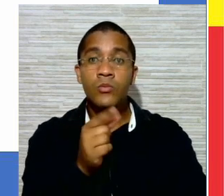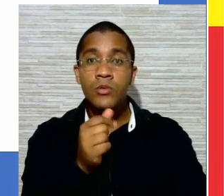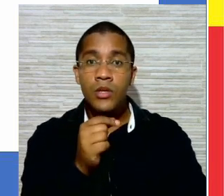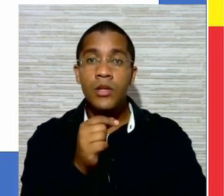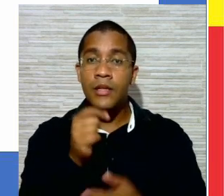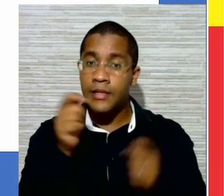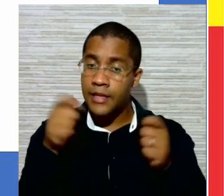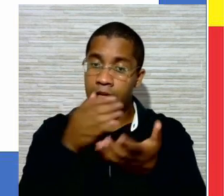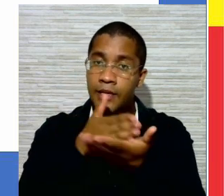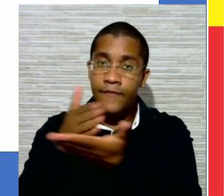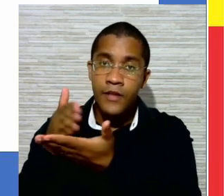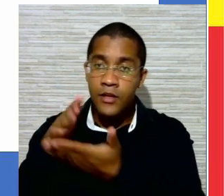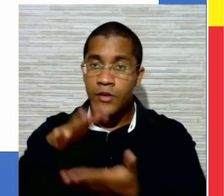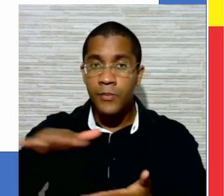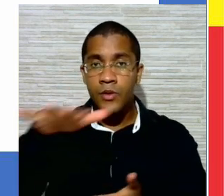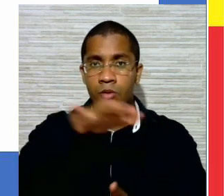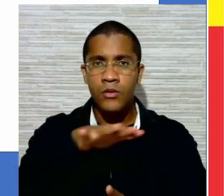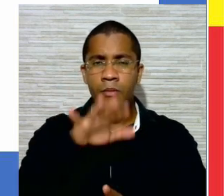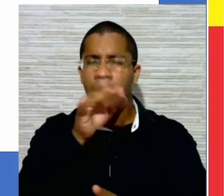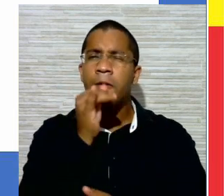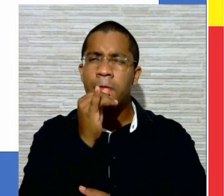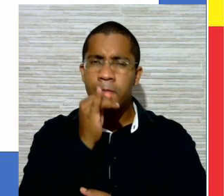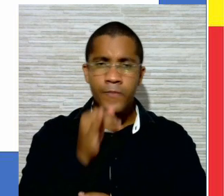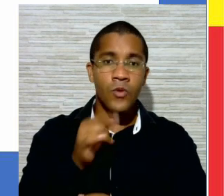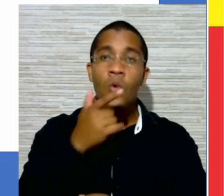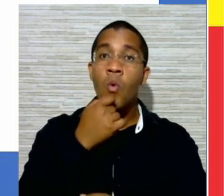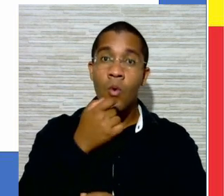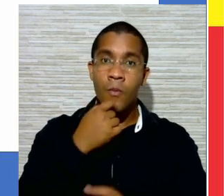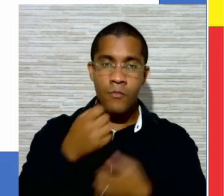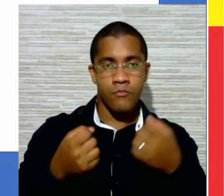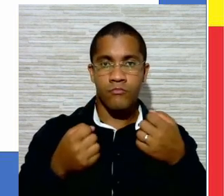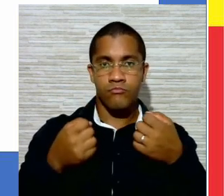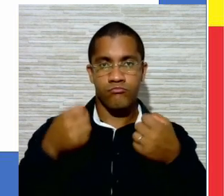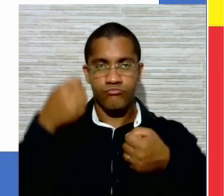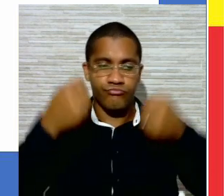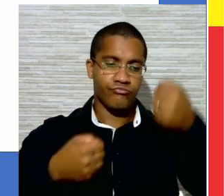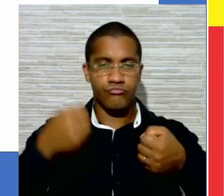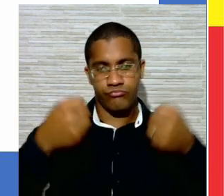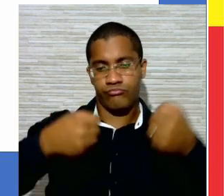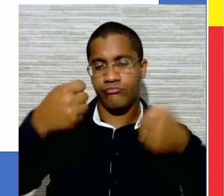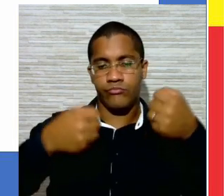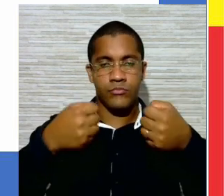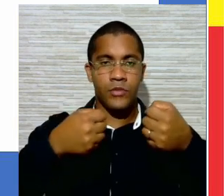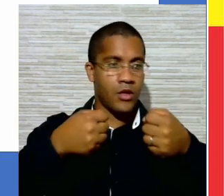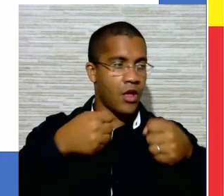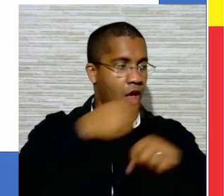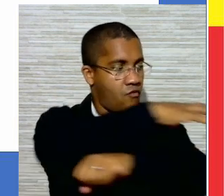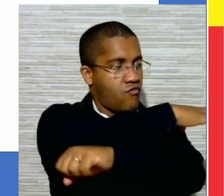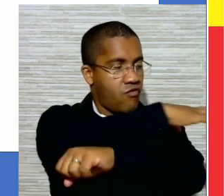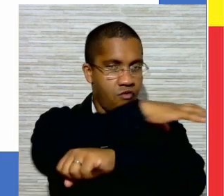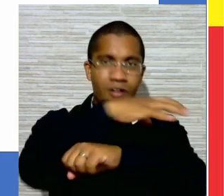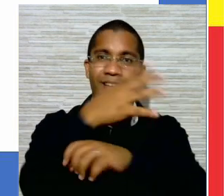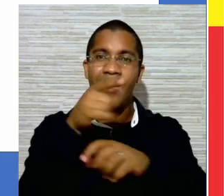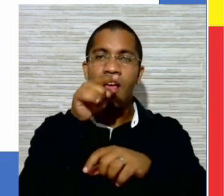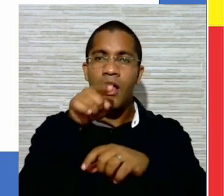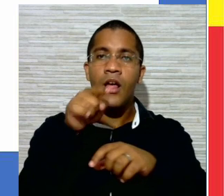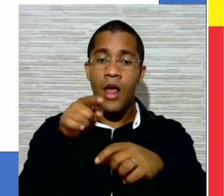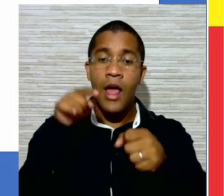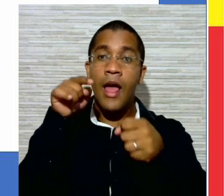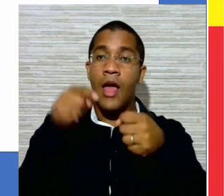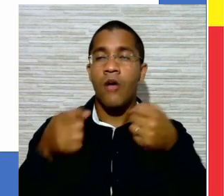entre a população, tá? Como assim, professor? O carinha lá que está manuseando esse trator, ele provavelmente está trabalhando para o dono dessa terra,